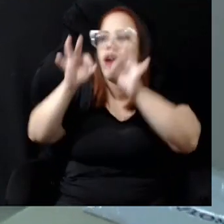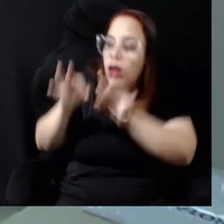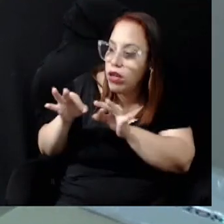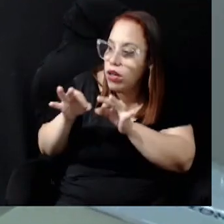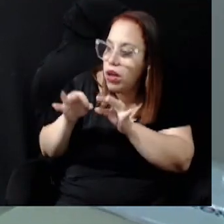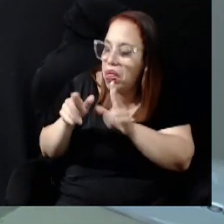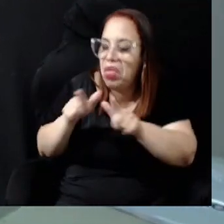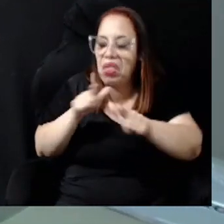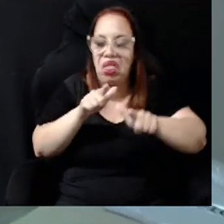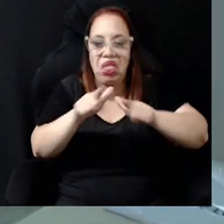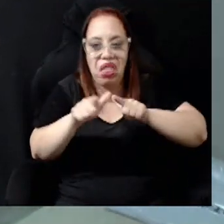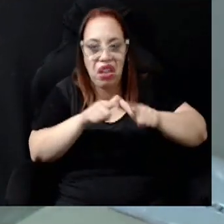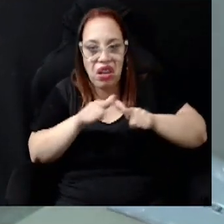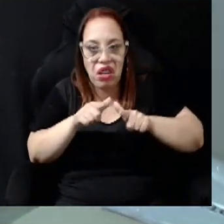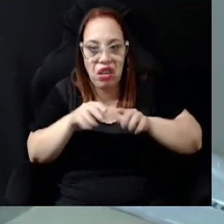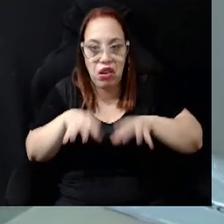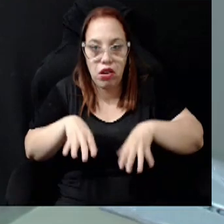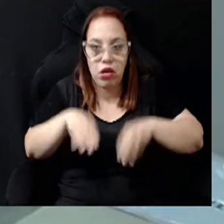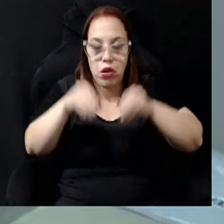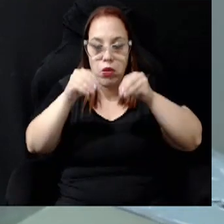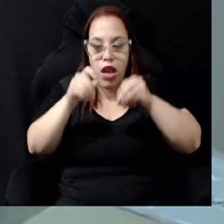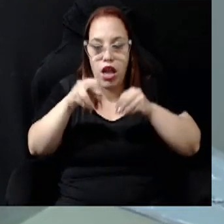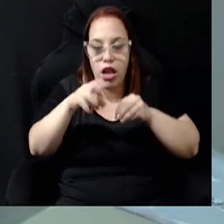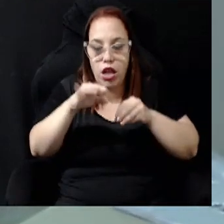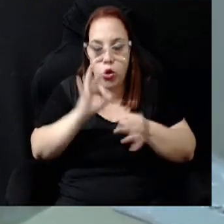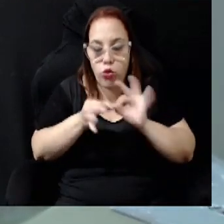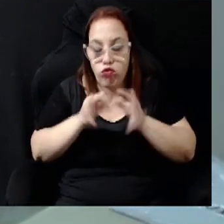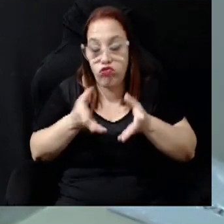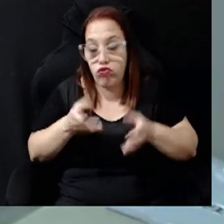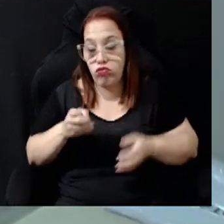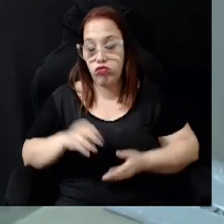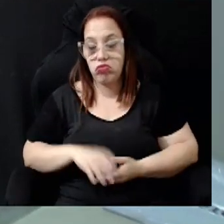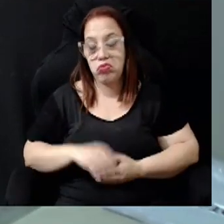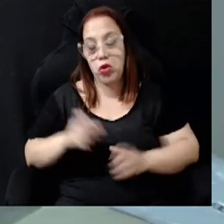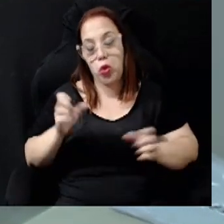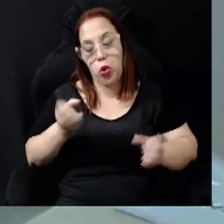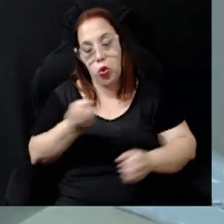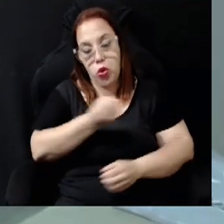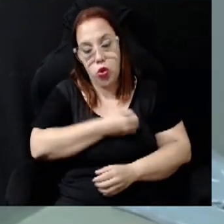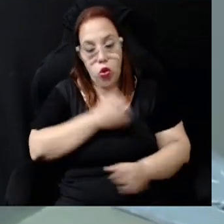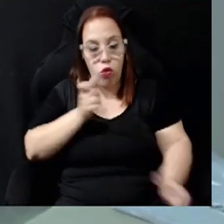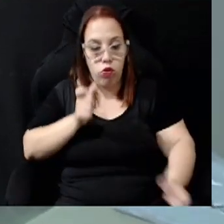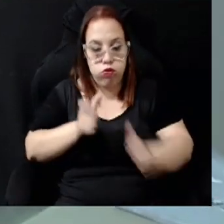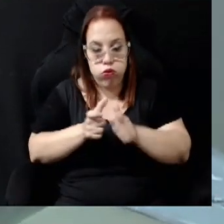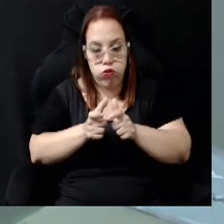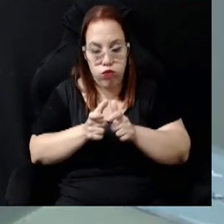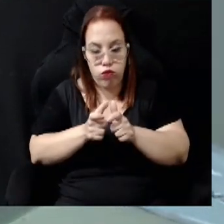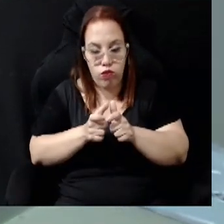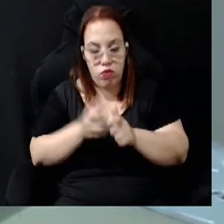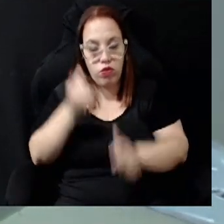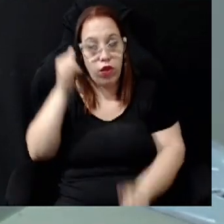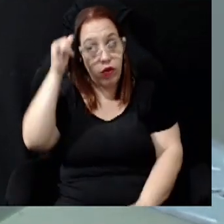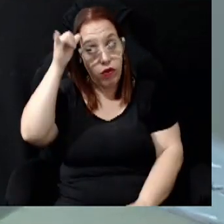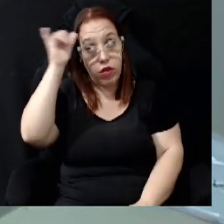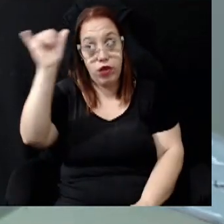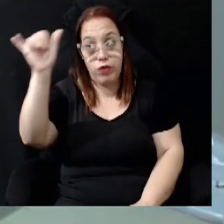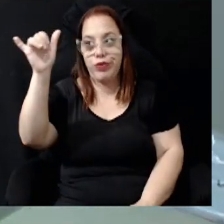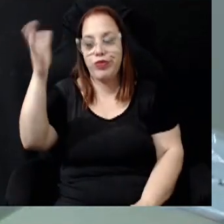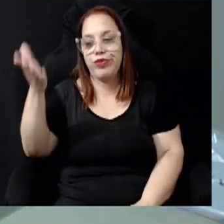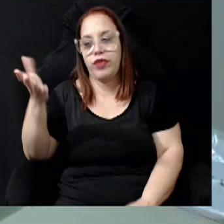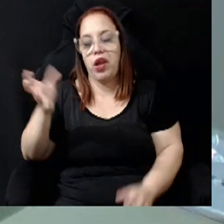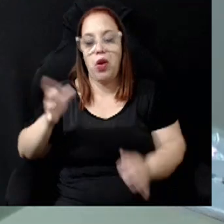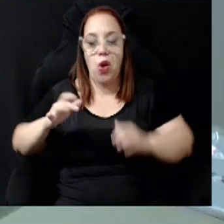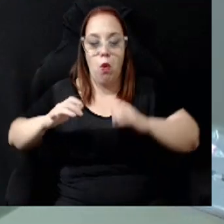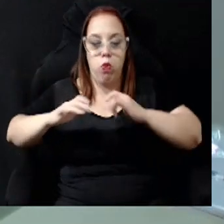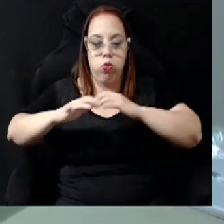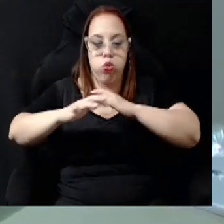lá no Palácio da Justiça, aqui nós temos um número reduzido de pessoas também, justamente para evitar essa aglomeração aqui no